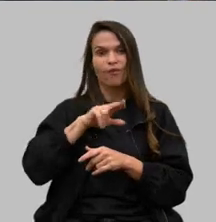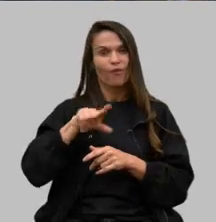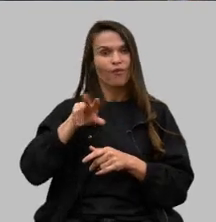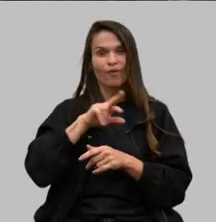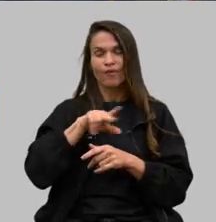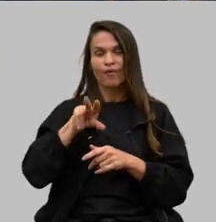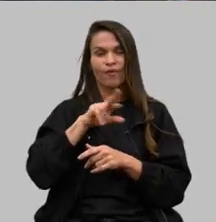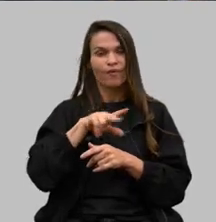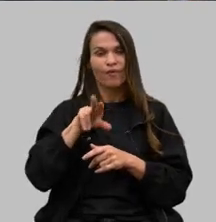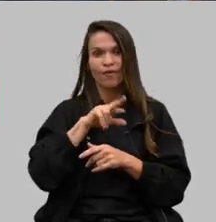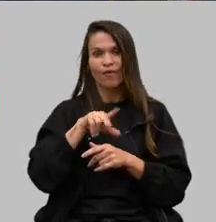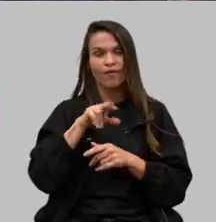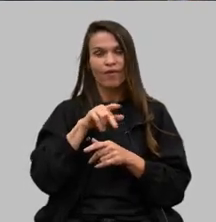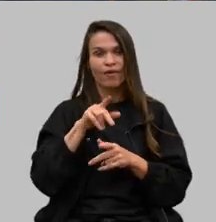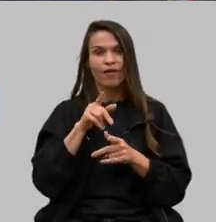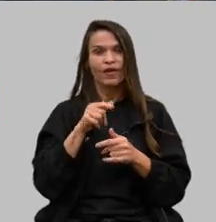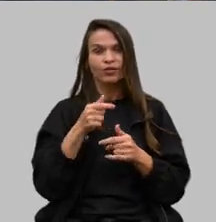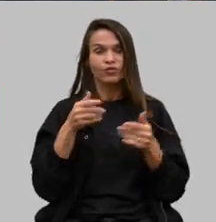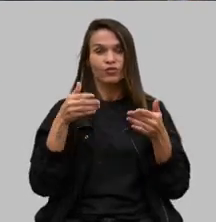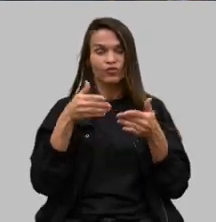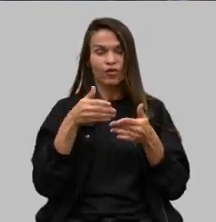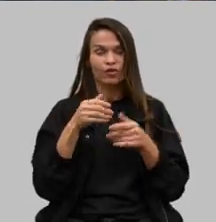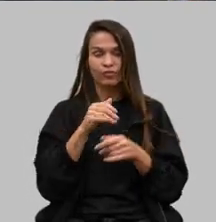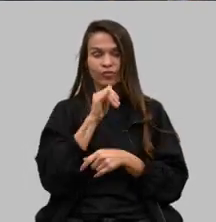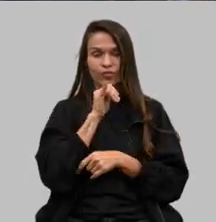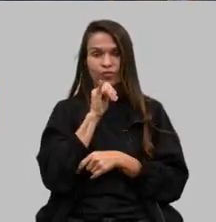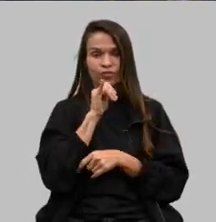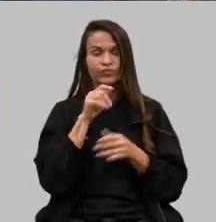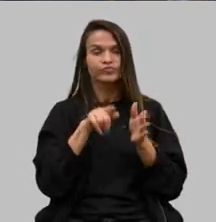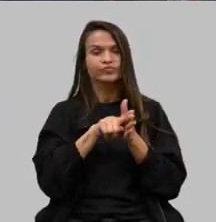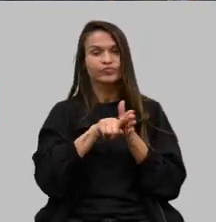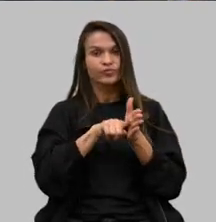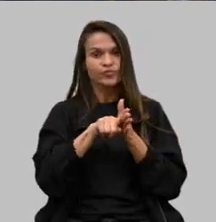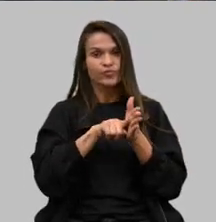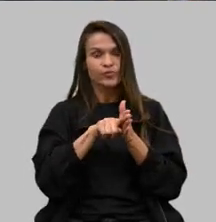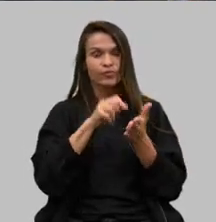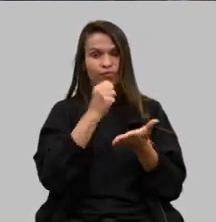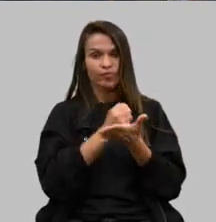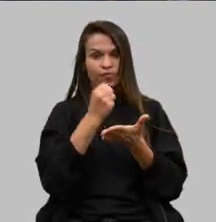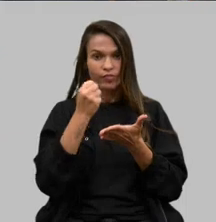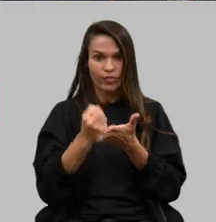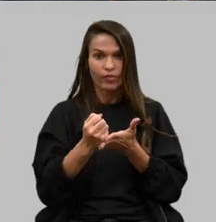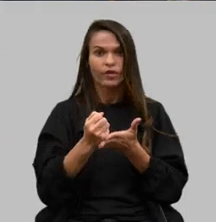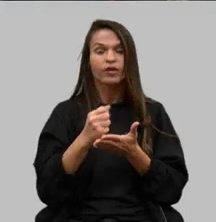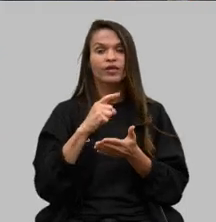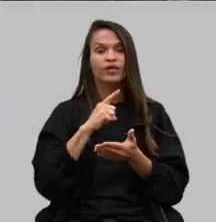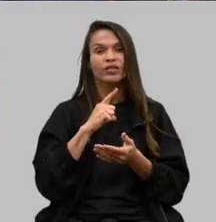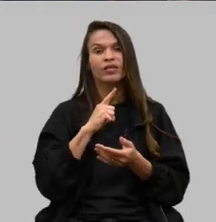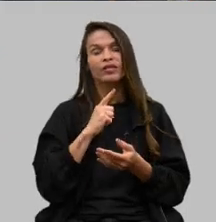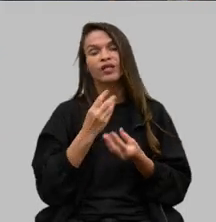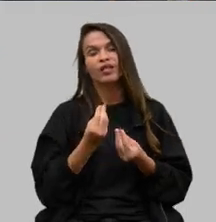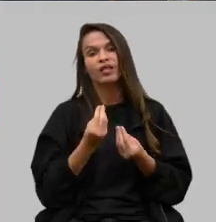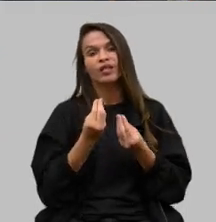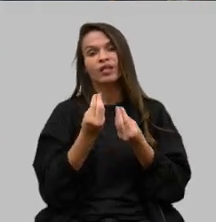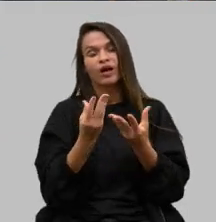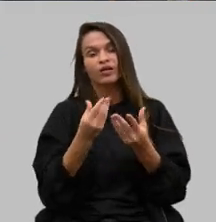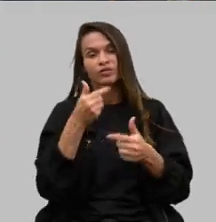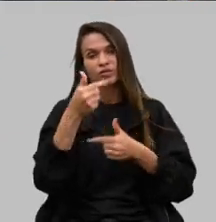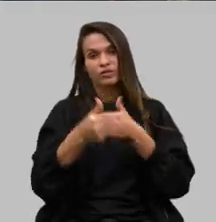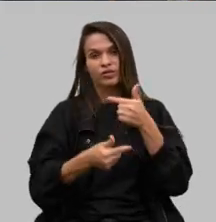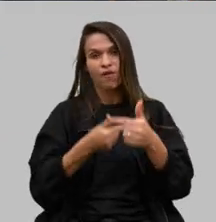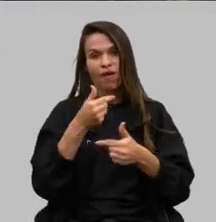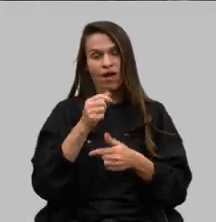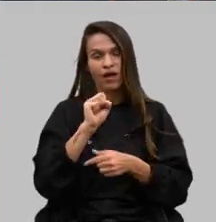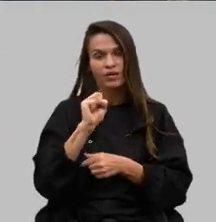né eu tenho aqui por exemplo uma das consultorias contratadas e que tá doando o seu serviço a